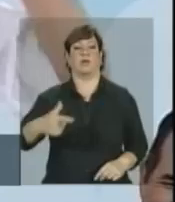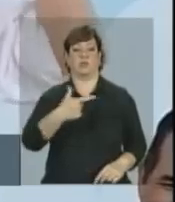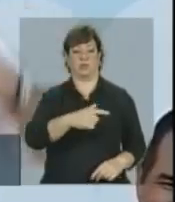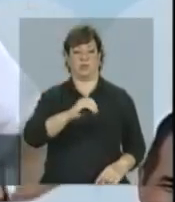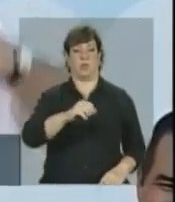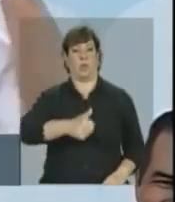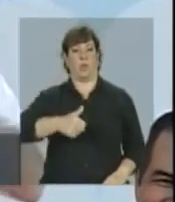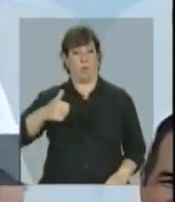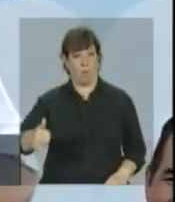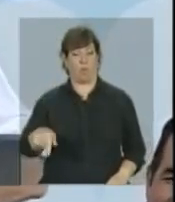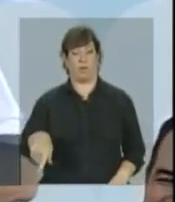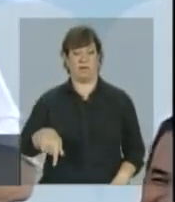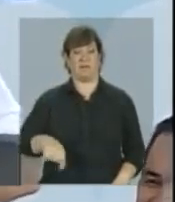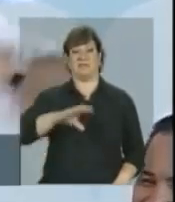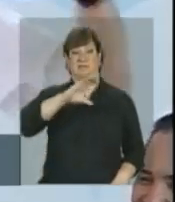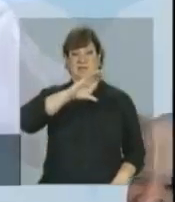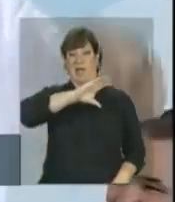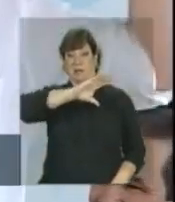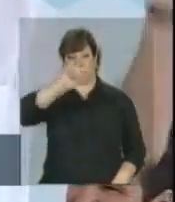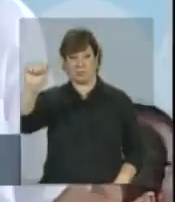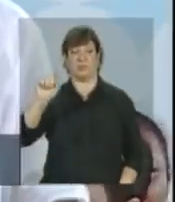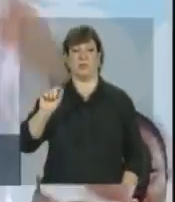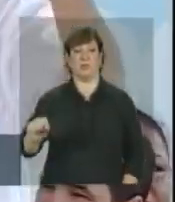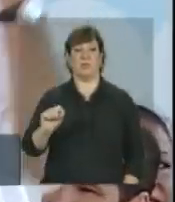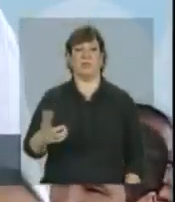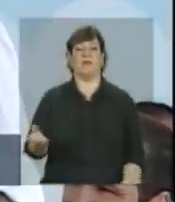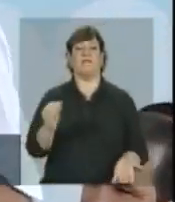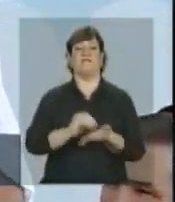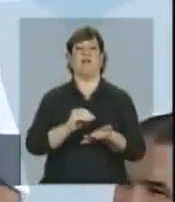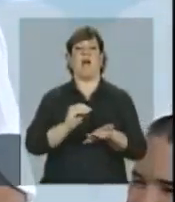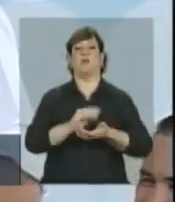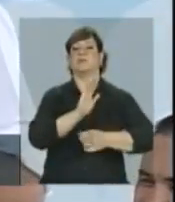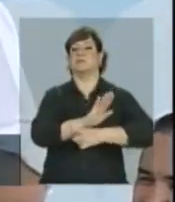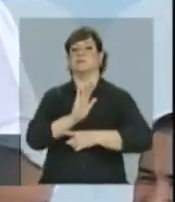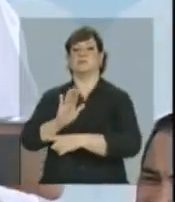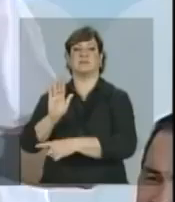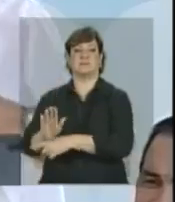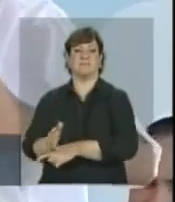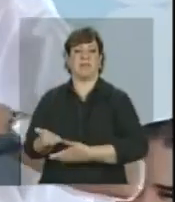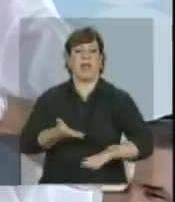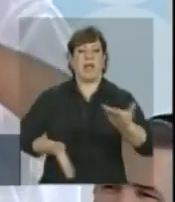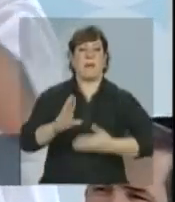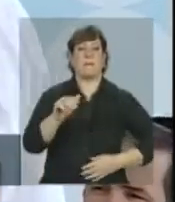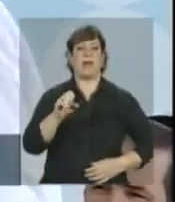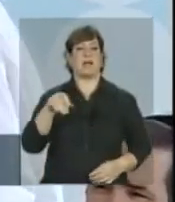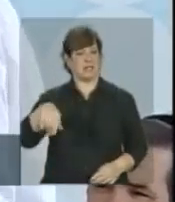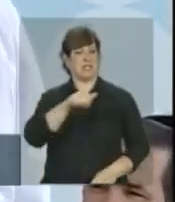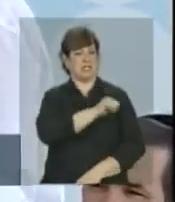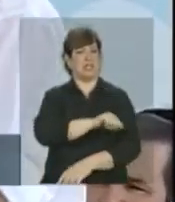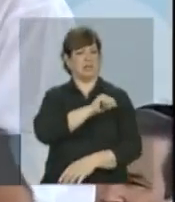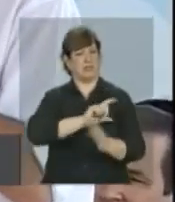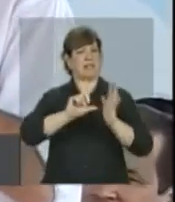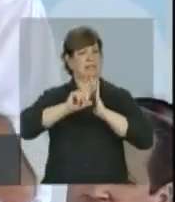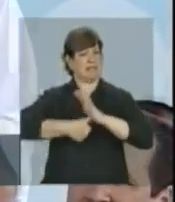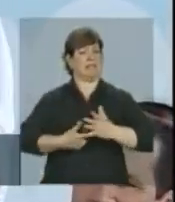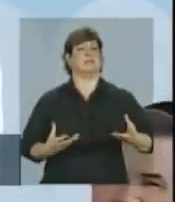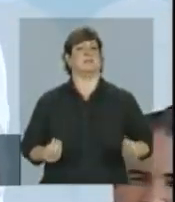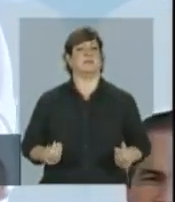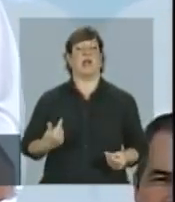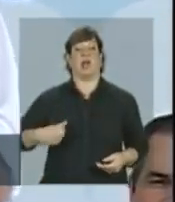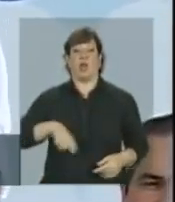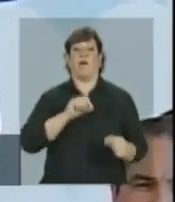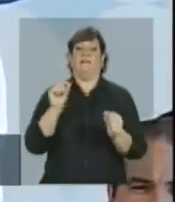o campeão brasileiro da não assistência na atenção básica. A gente está montando um sistema nessa cidade